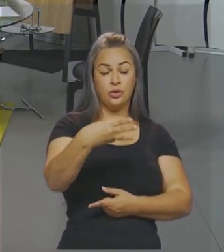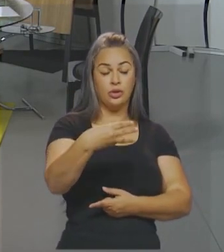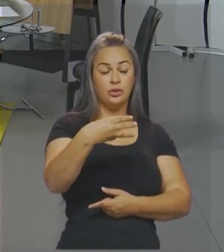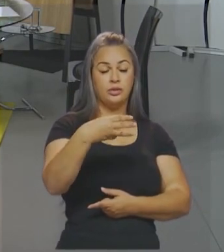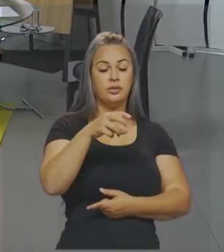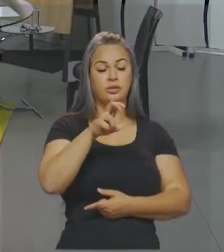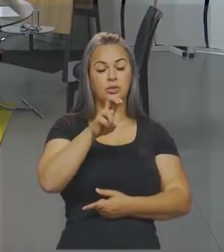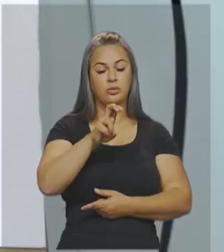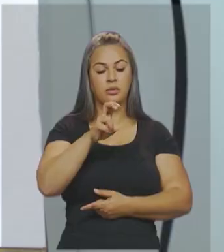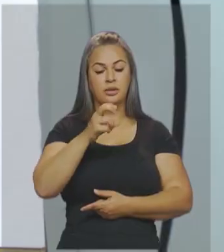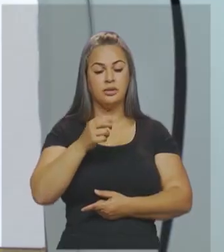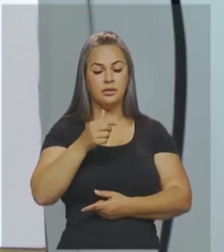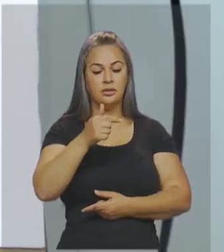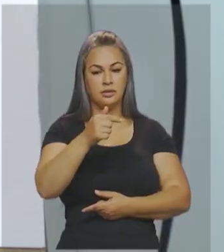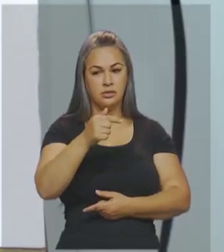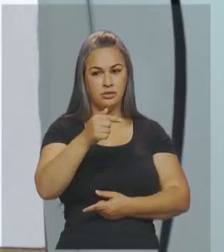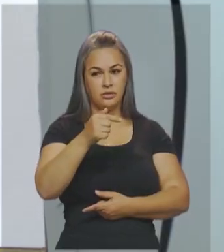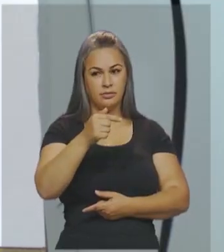2.357.